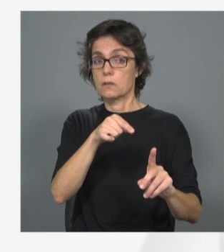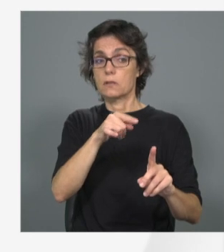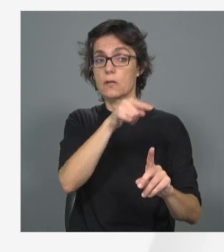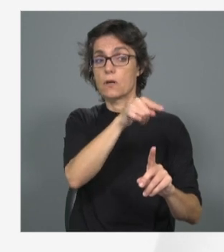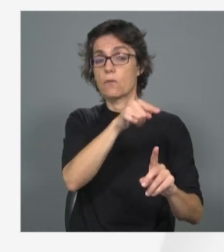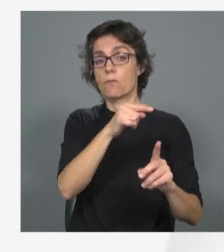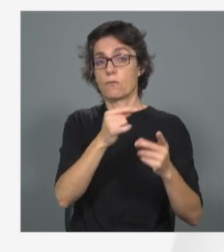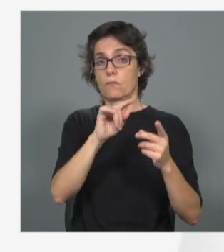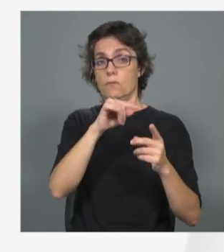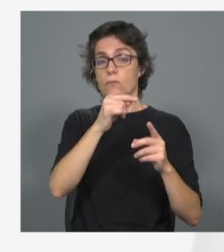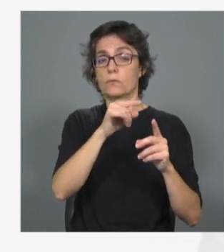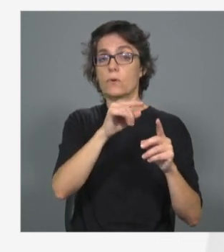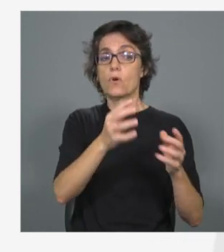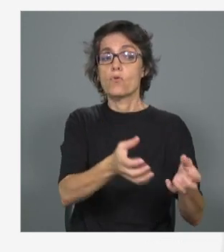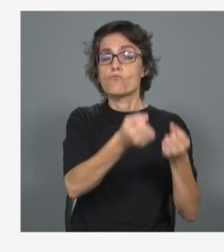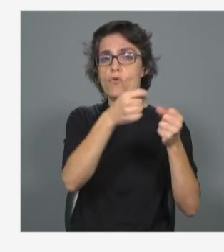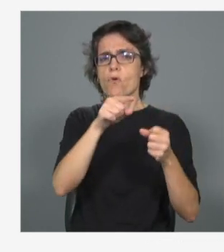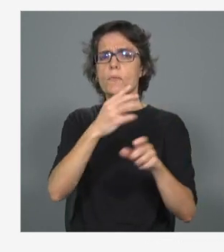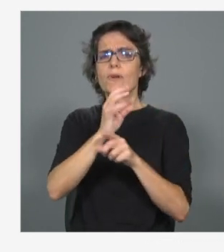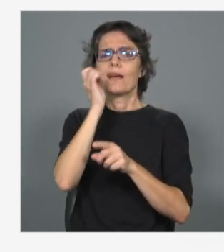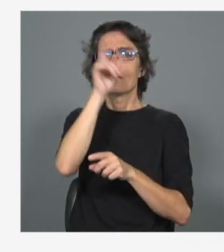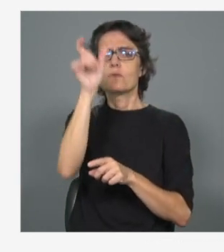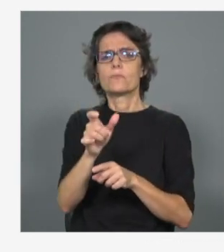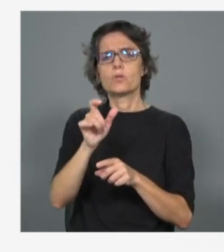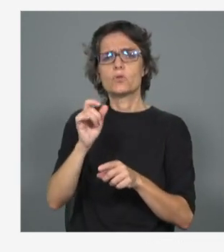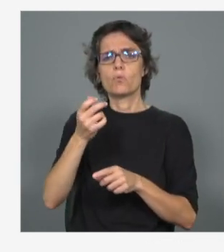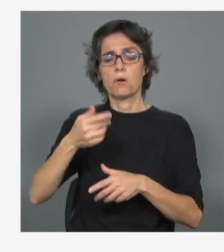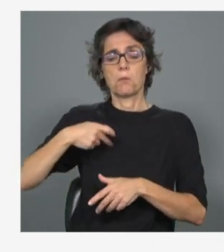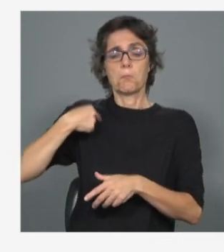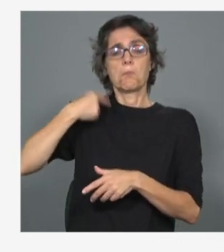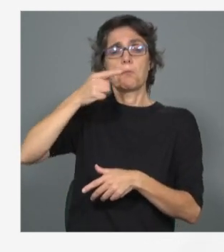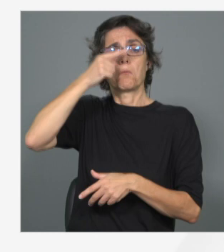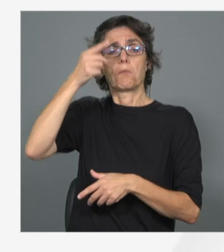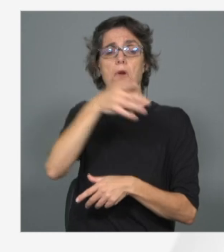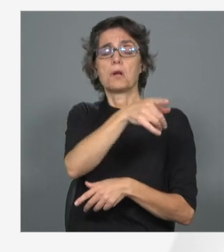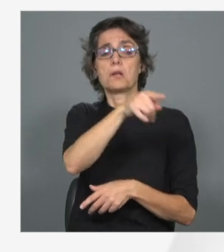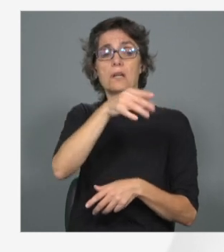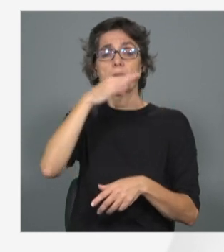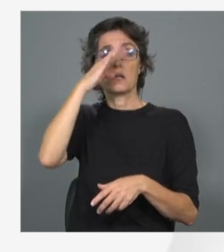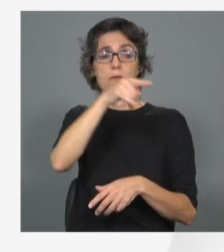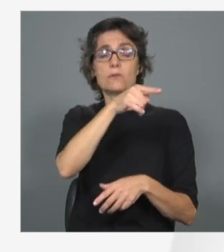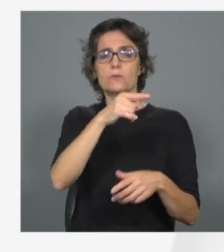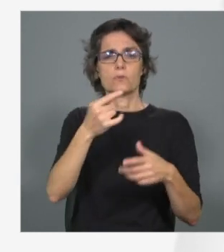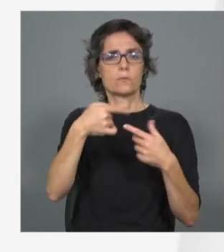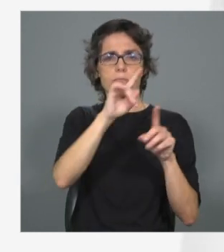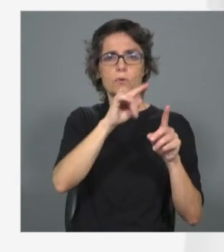outro não, porque todo aquele que se exalta será humilhado, e quem se humilha será exaltado.